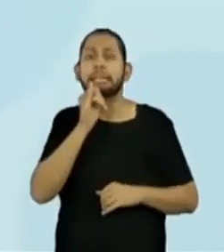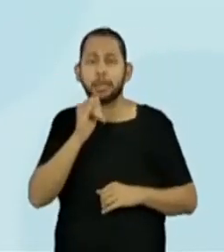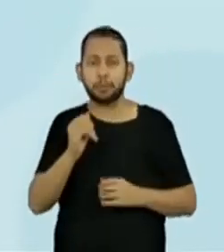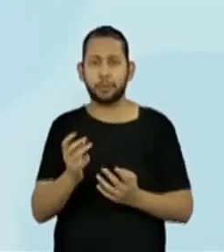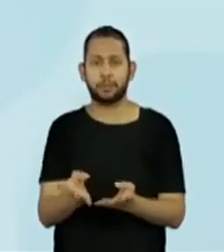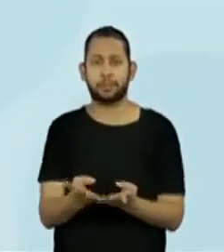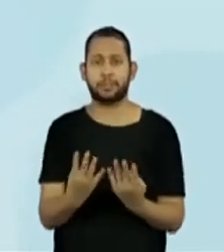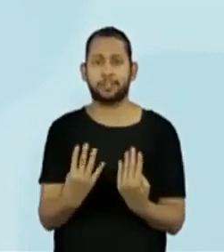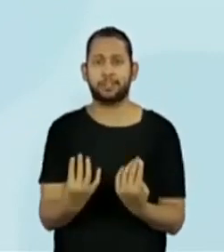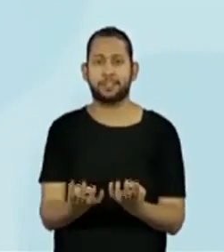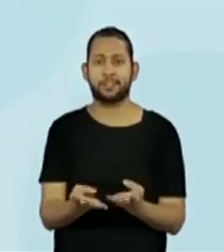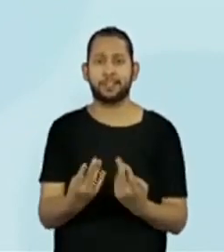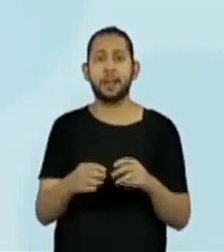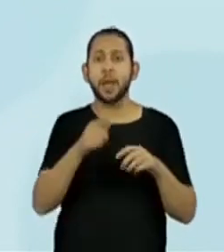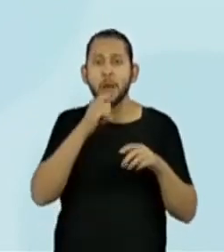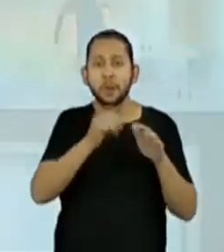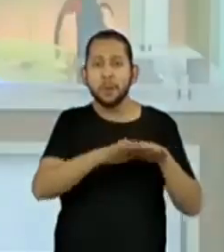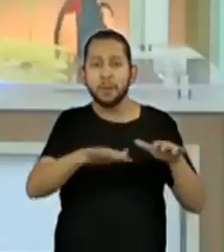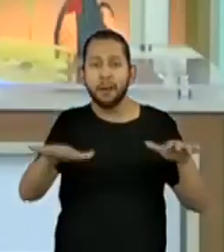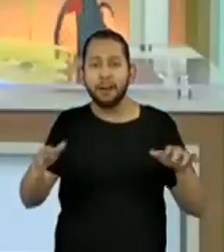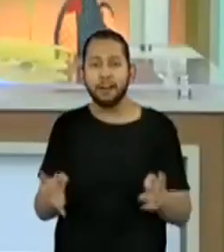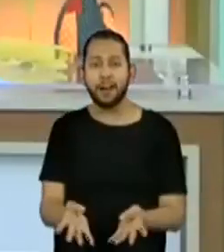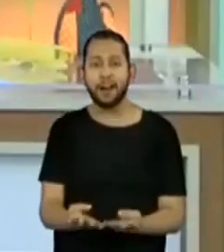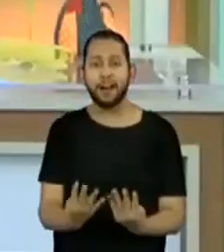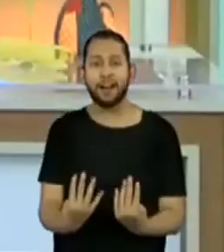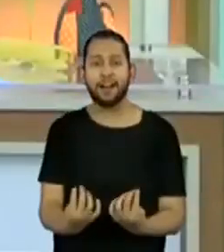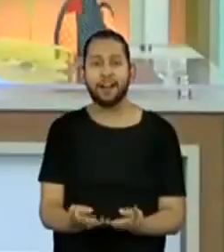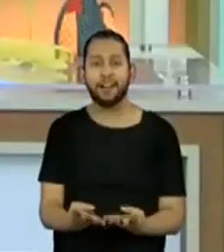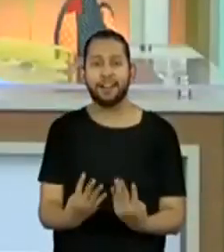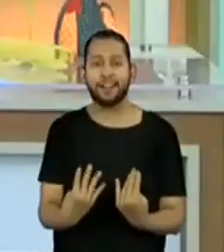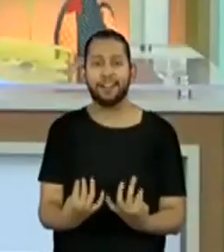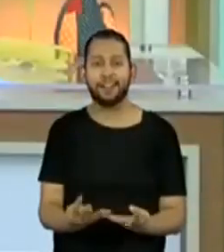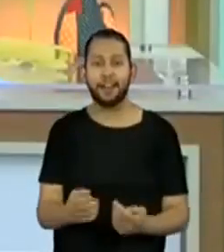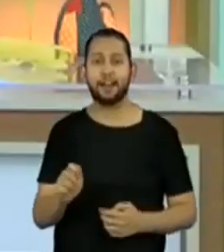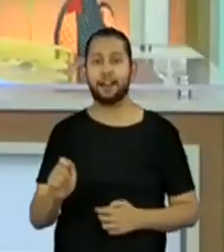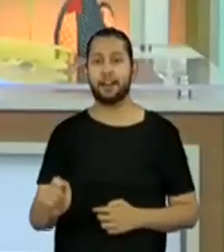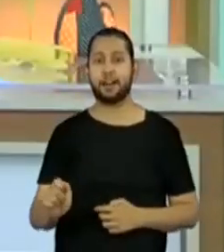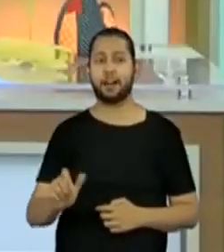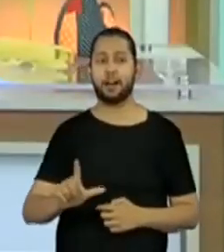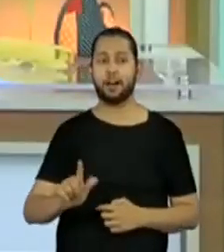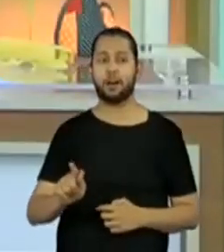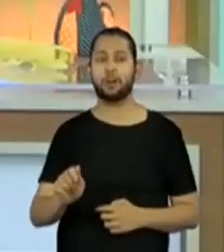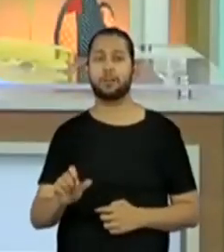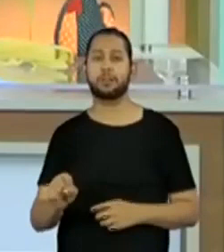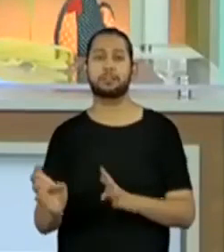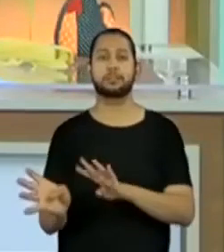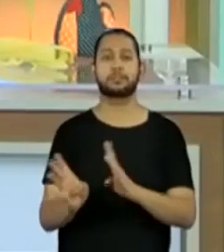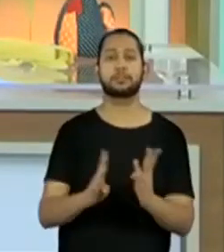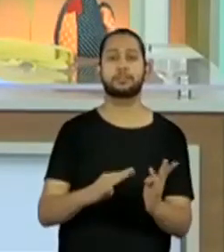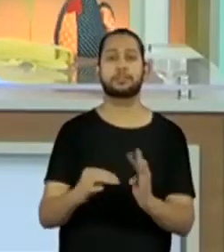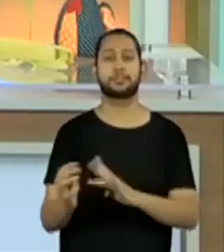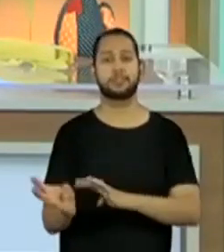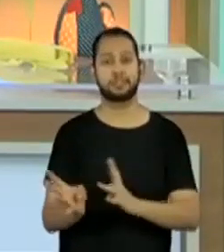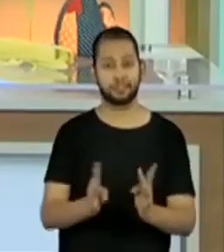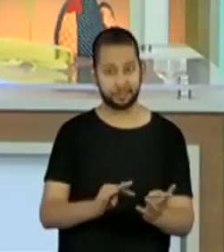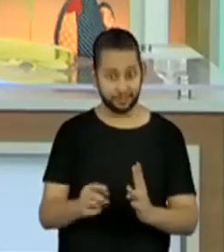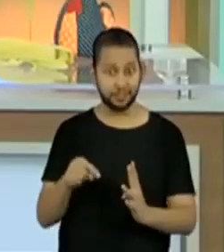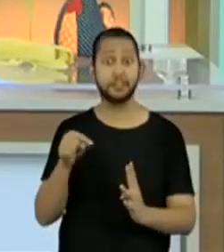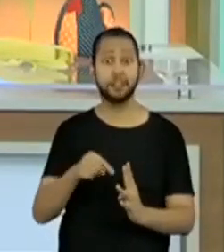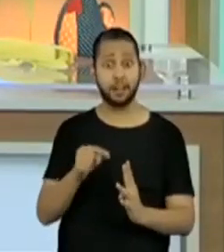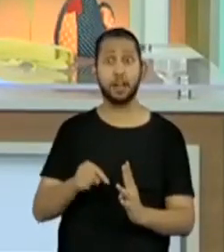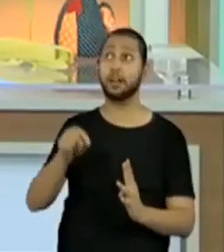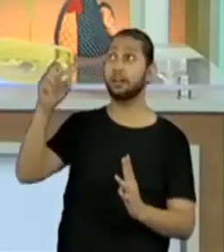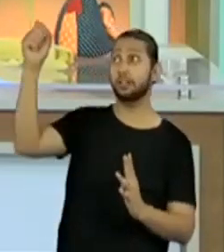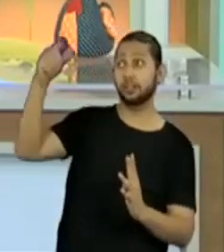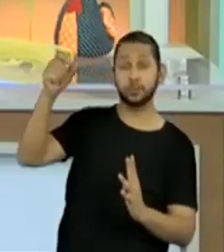exemplo. Vocês devem ter notado que todas as cadeias alimentares que eu mostrei aqui começam